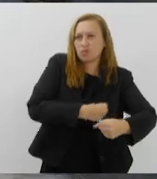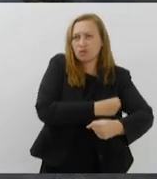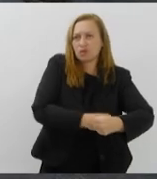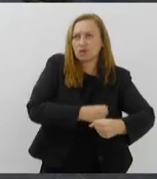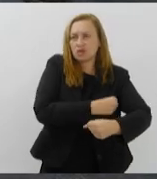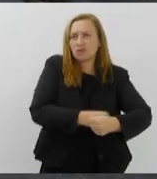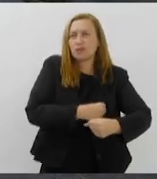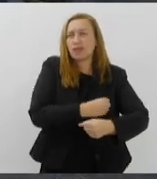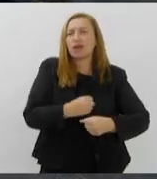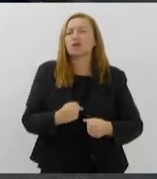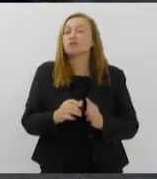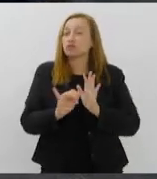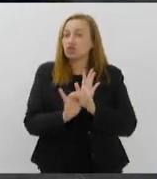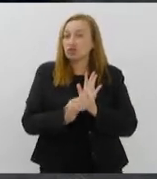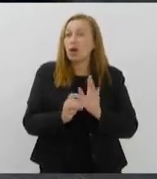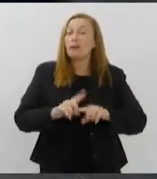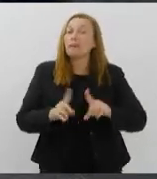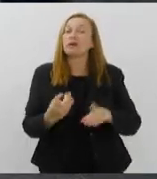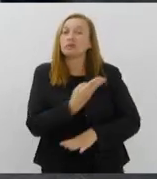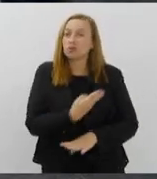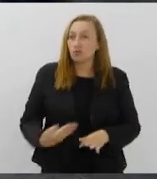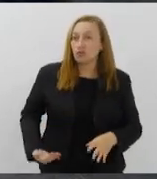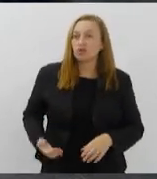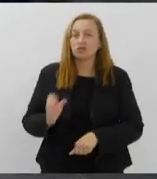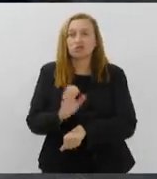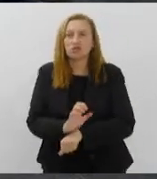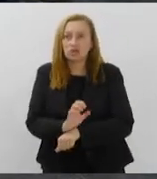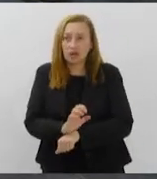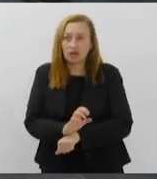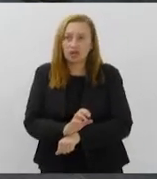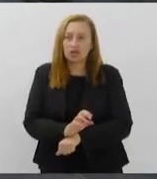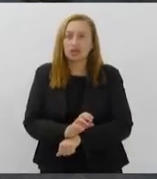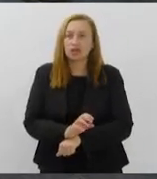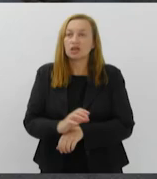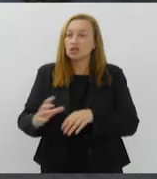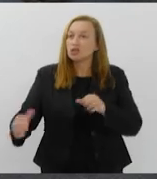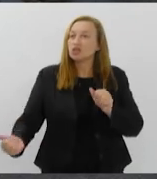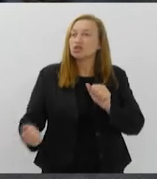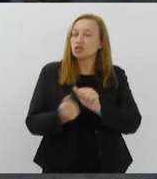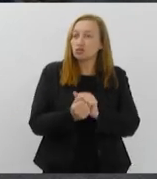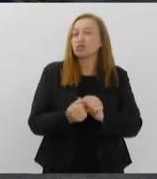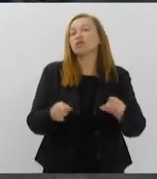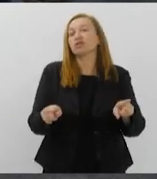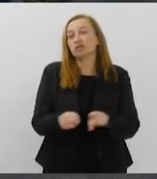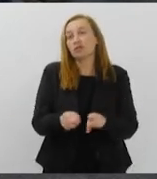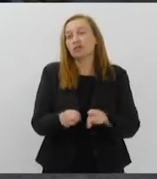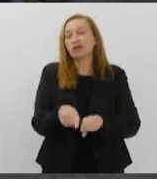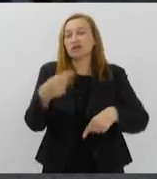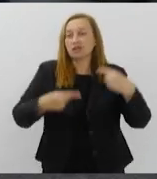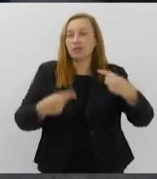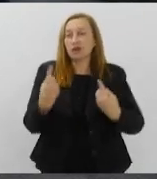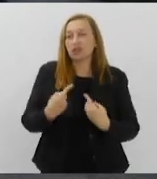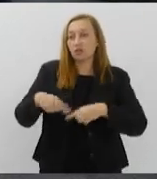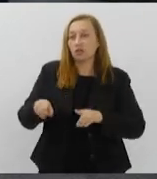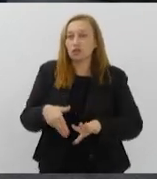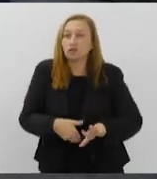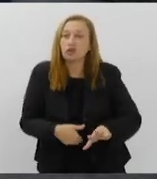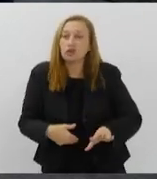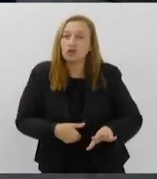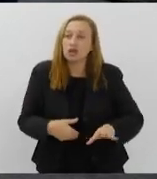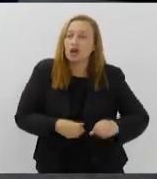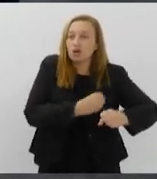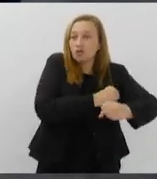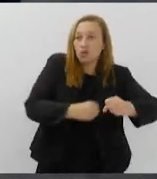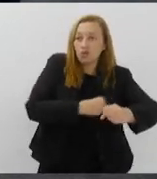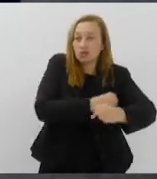edital, mas a gente precisa que o governo do Estado se assenhore também desse debate do combate à fome, e as cozinhas solidárias